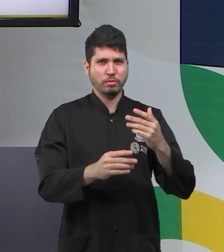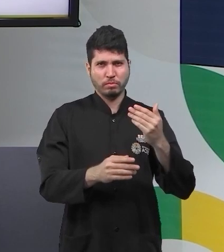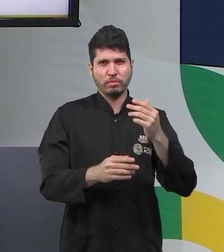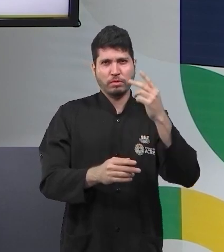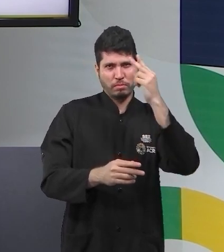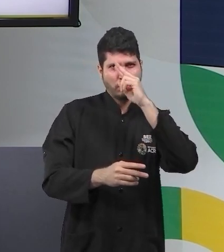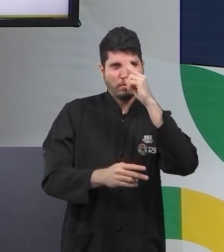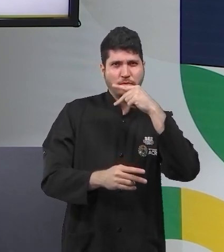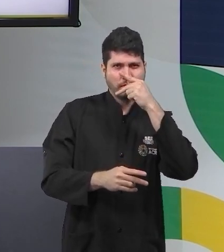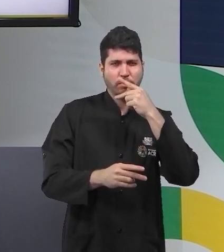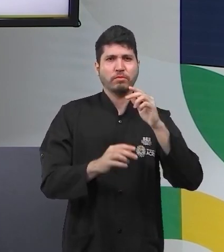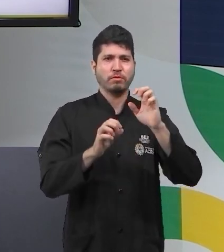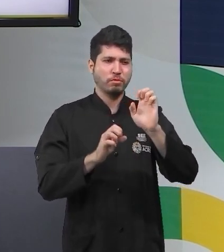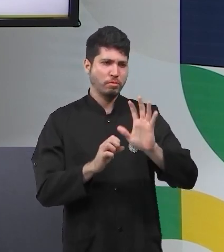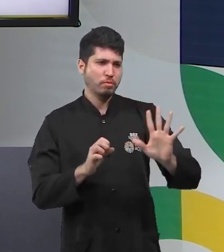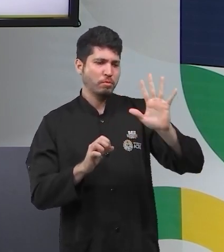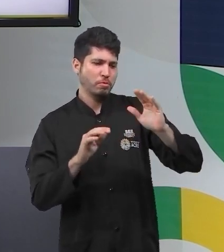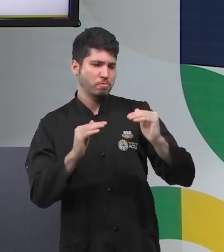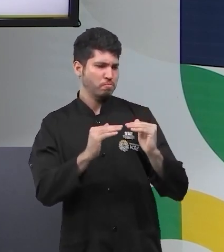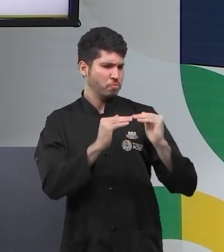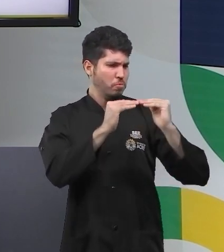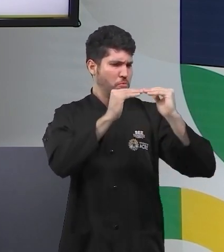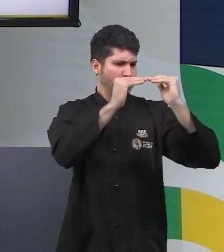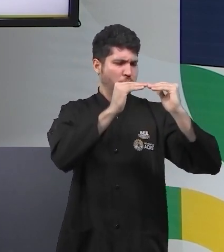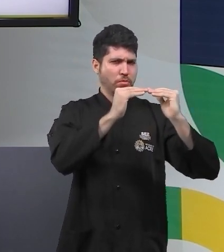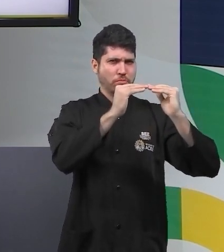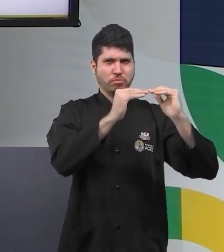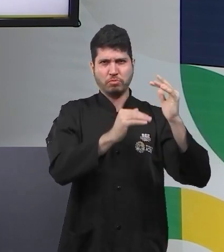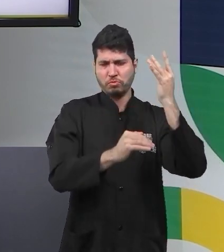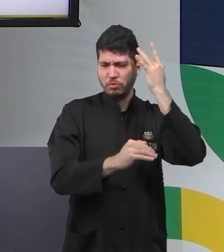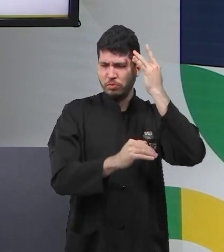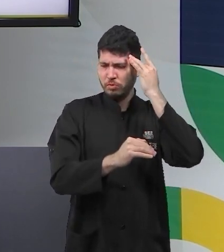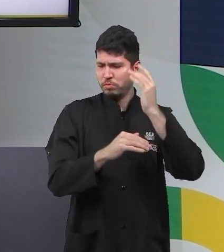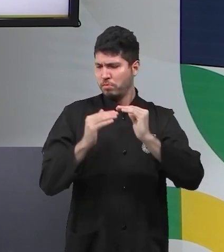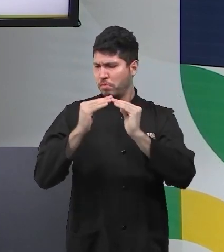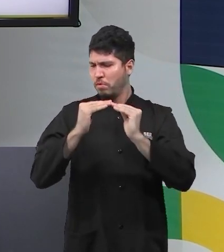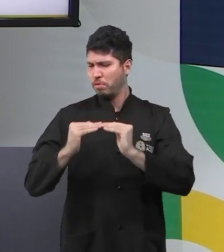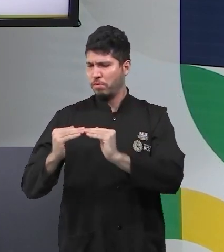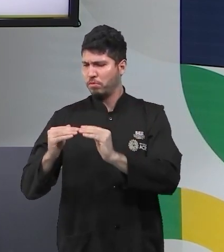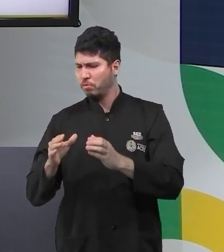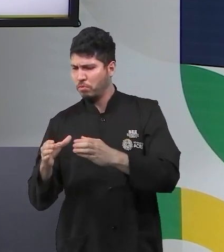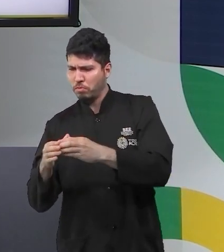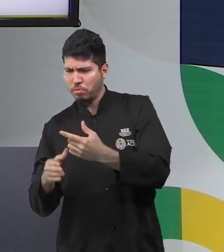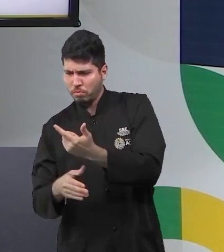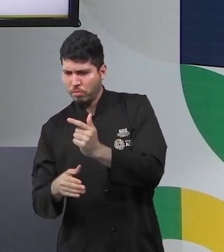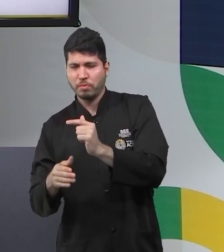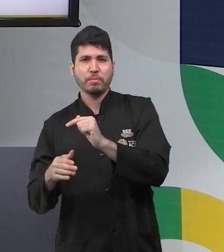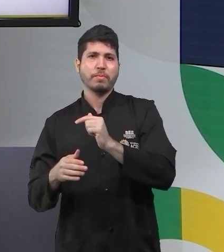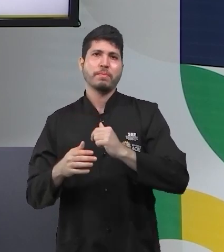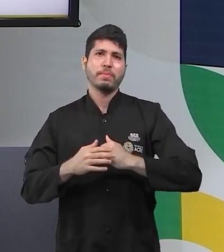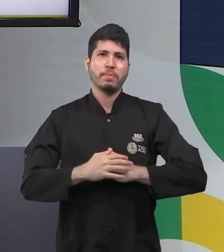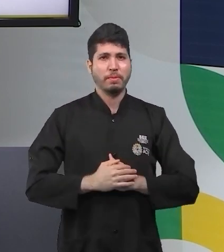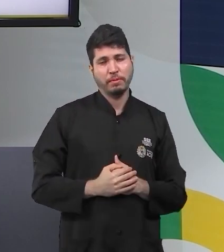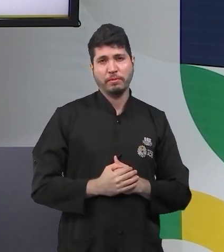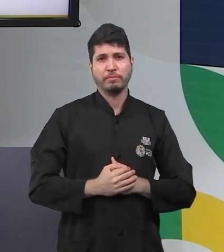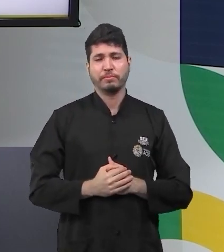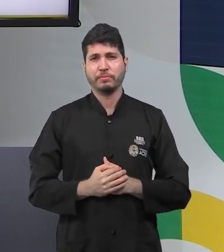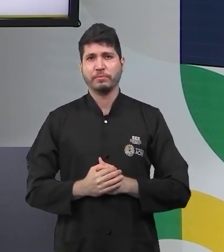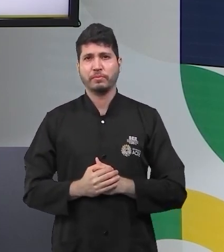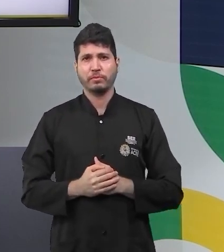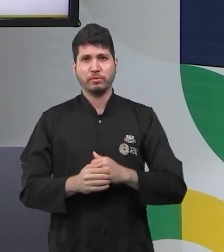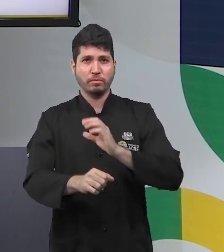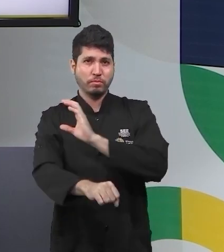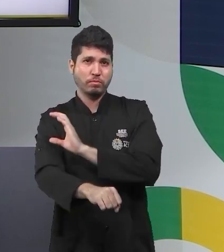aqui inicialmente. É importante entender que a cultura é apenas uma manifestação de um grupo por meio de um